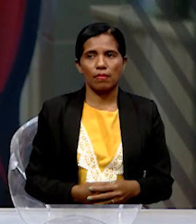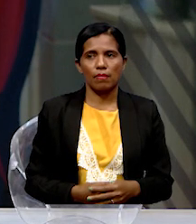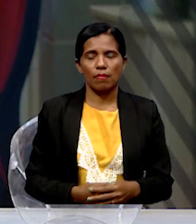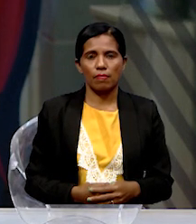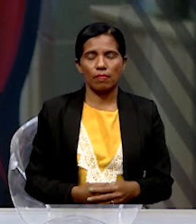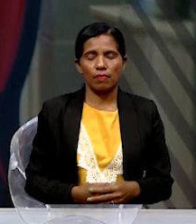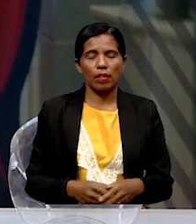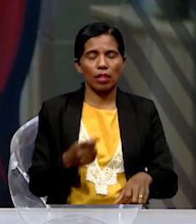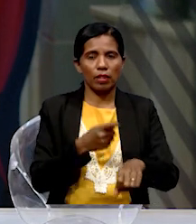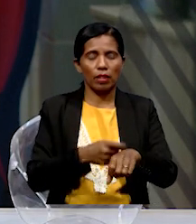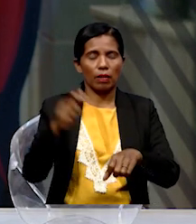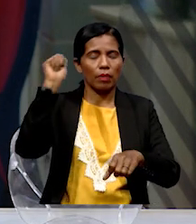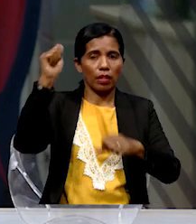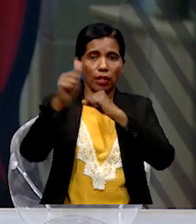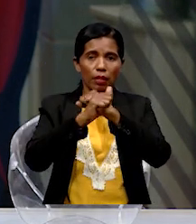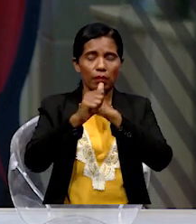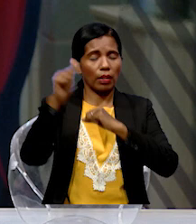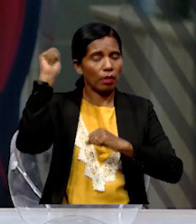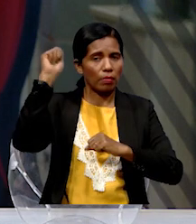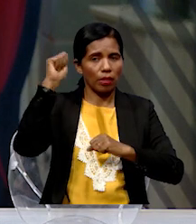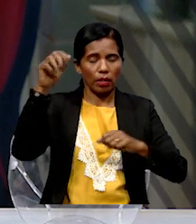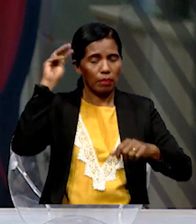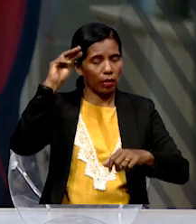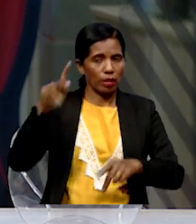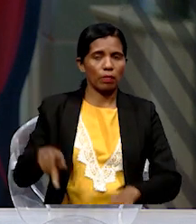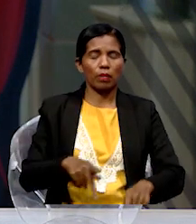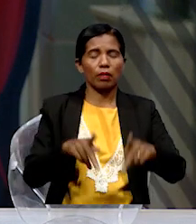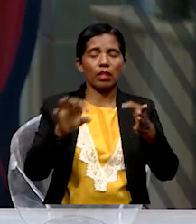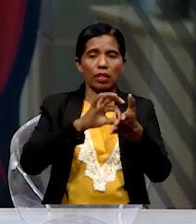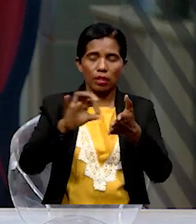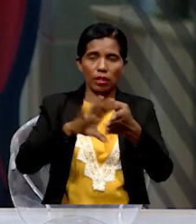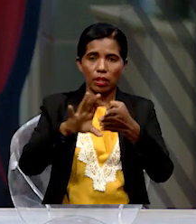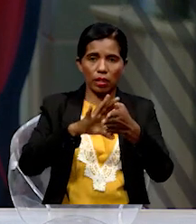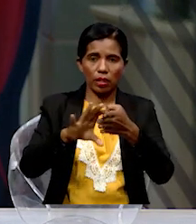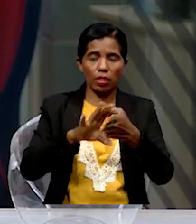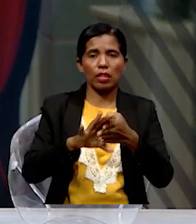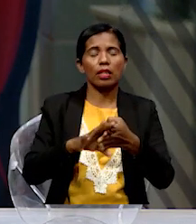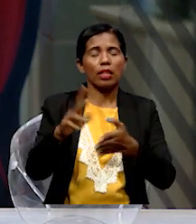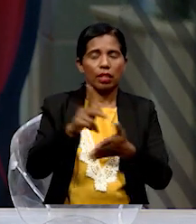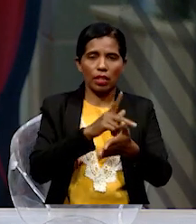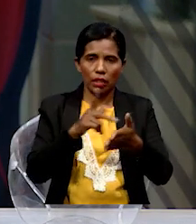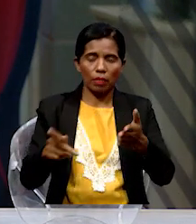Durante a campanha na eleição presidencial, o Ministério Público resiste a crime eleitoral Hamoud Keïto.